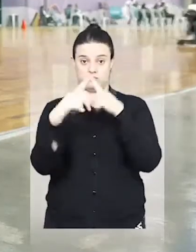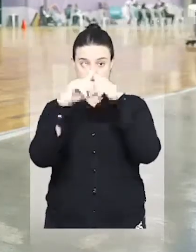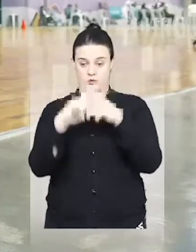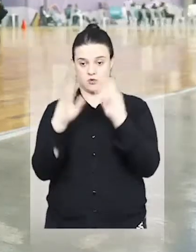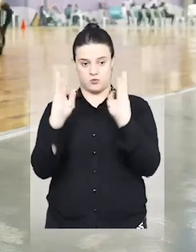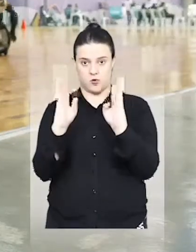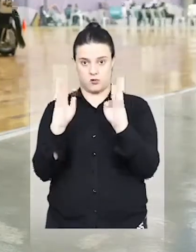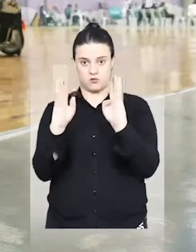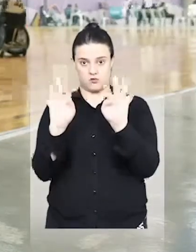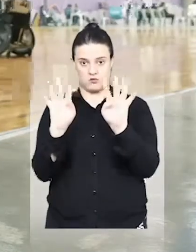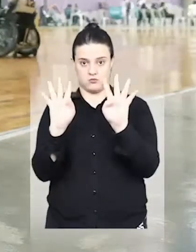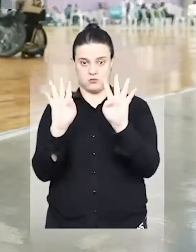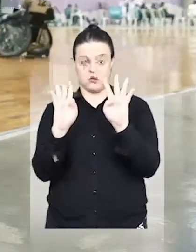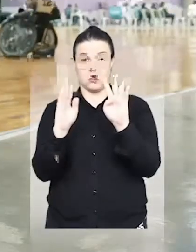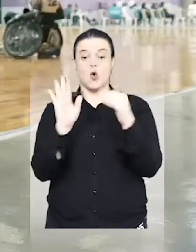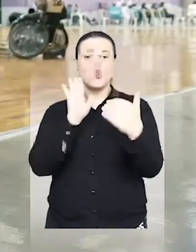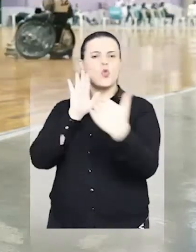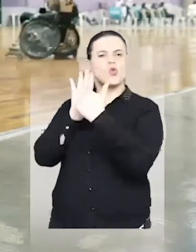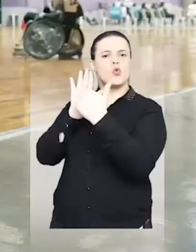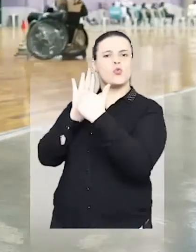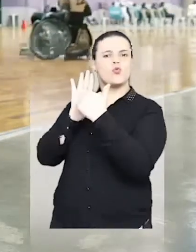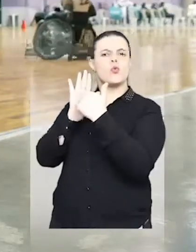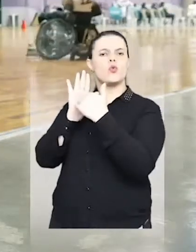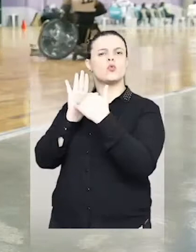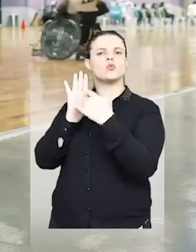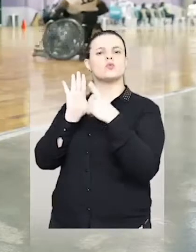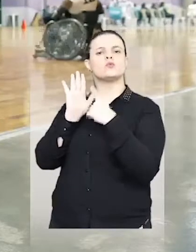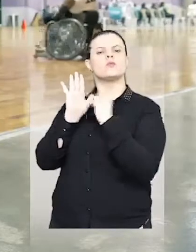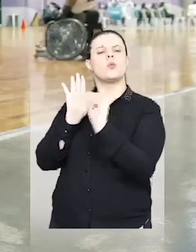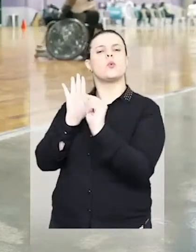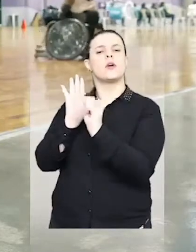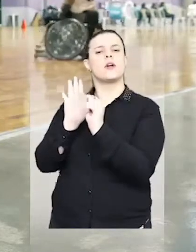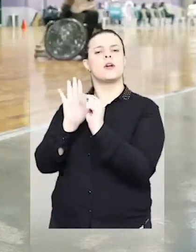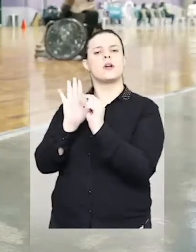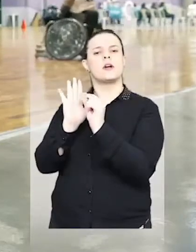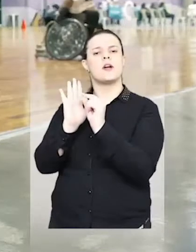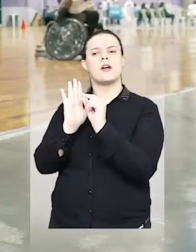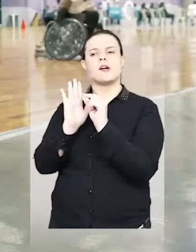4 e no fundo da quadra tem uma